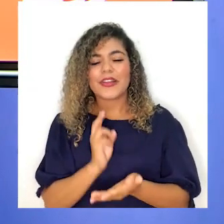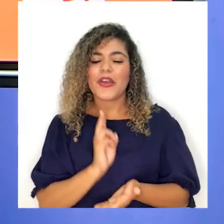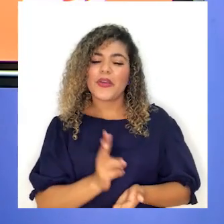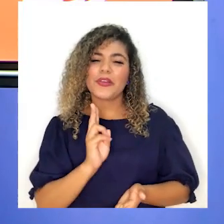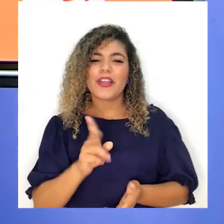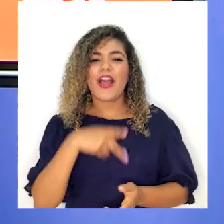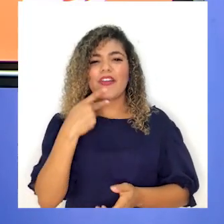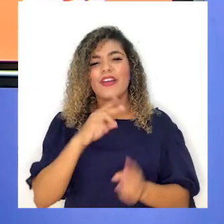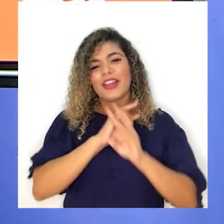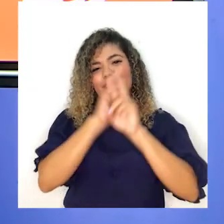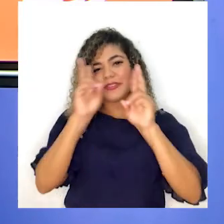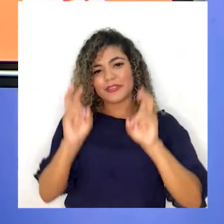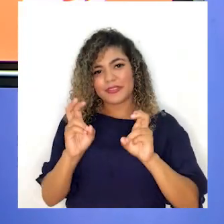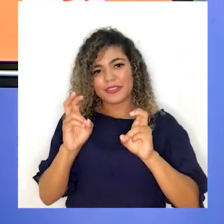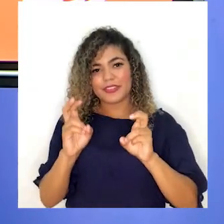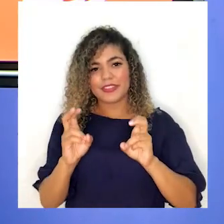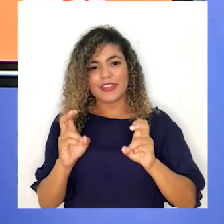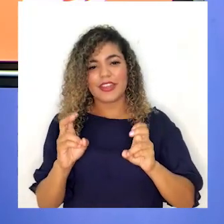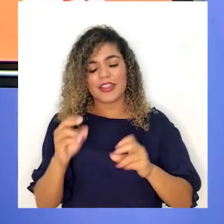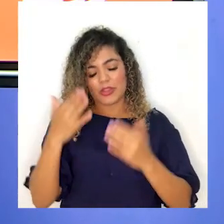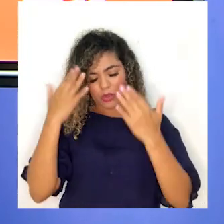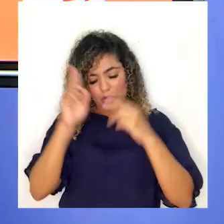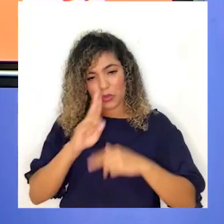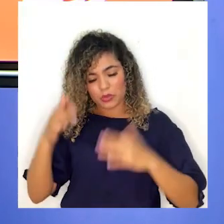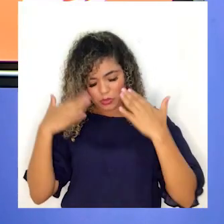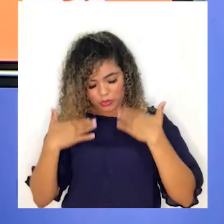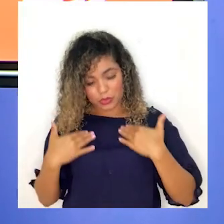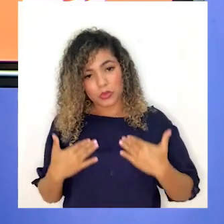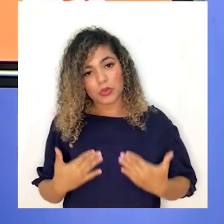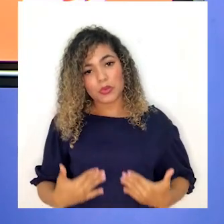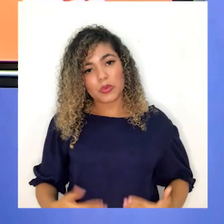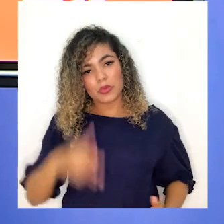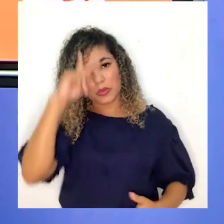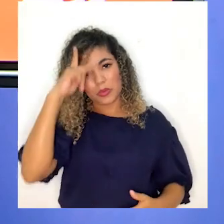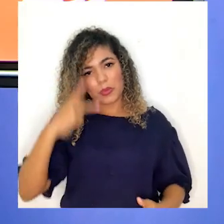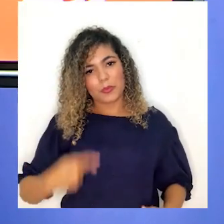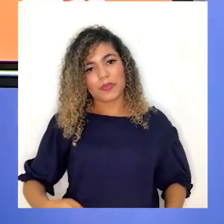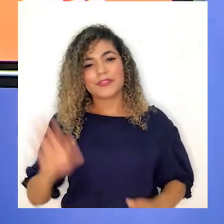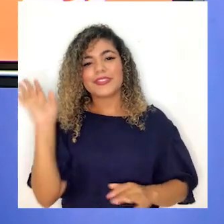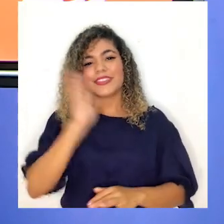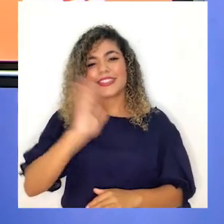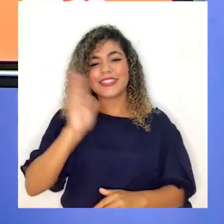sobre anatomia e fisiologia humana. Tchau, tchau, até a próxima.